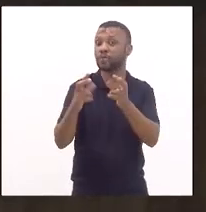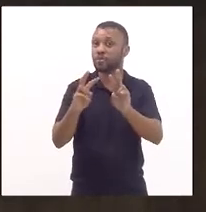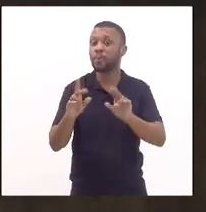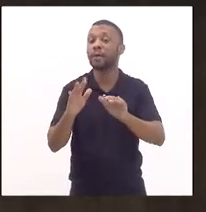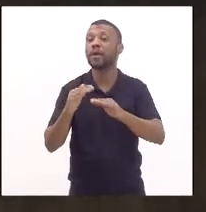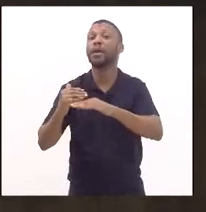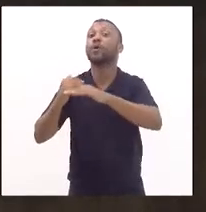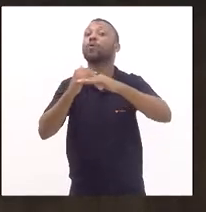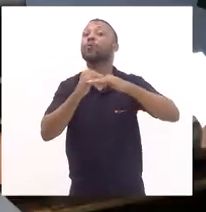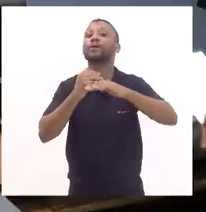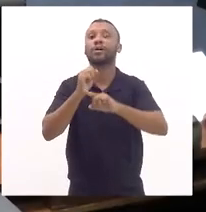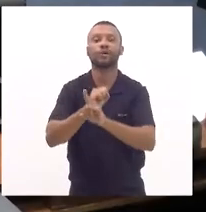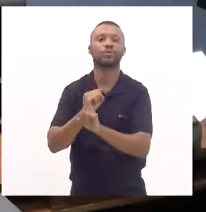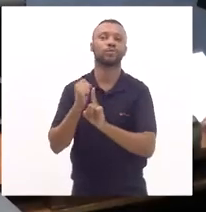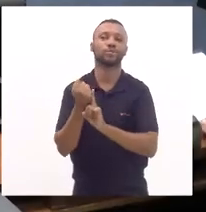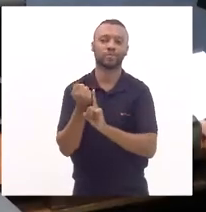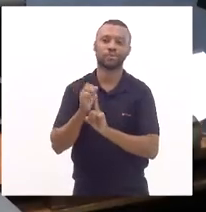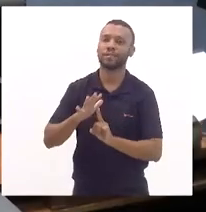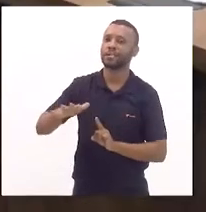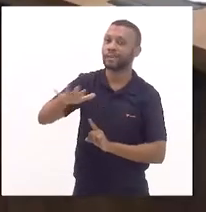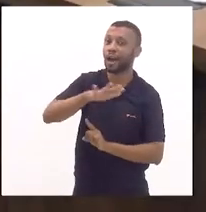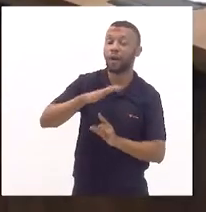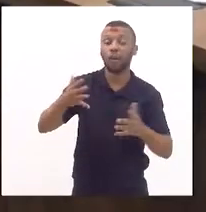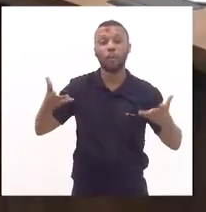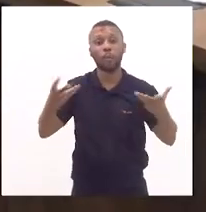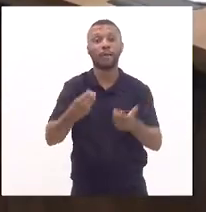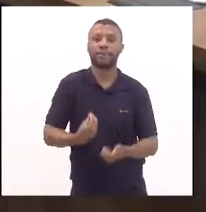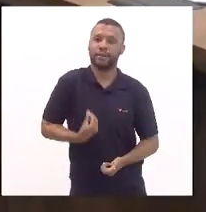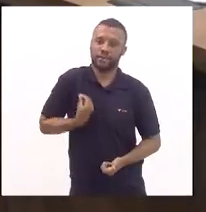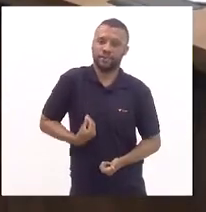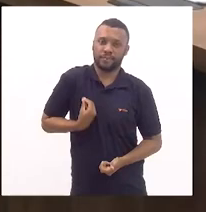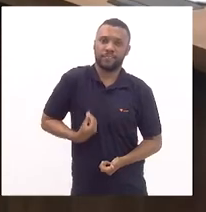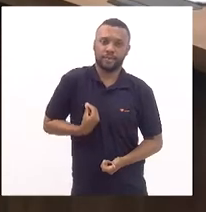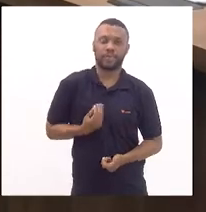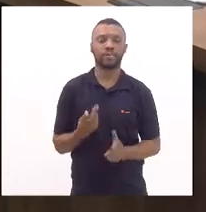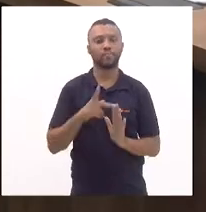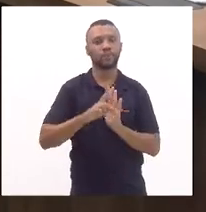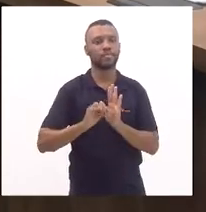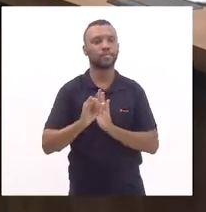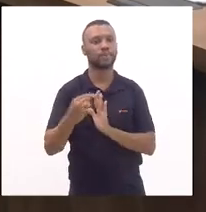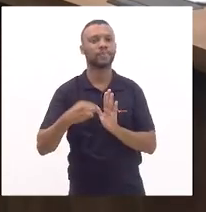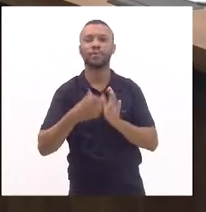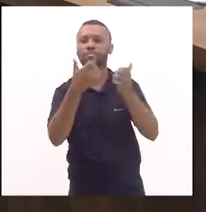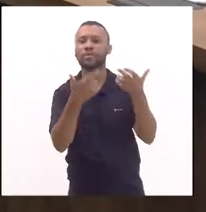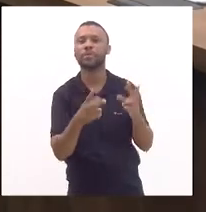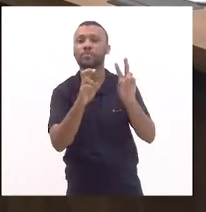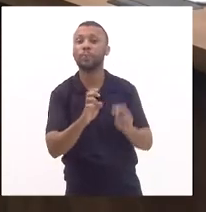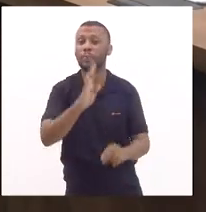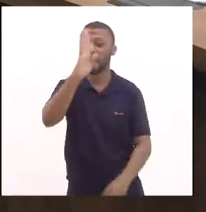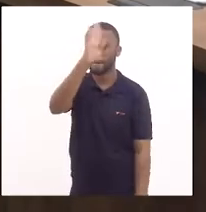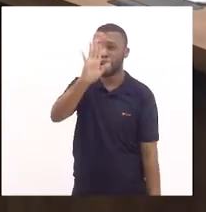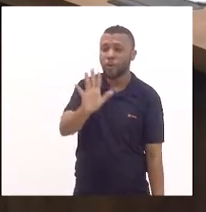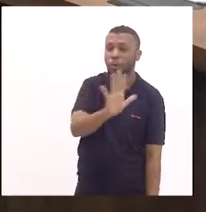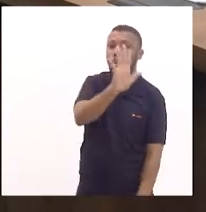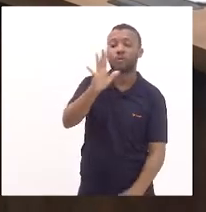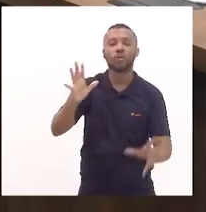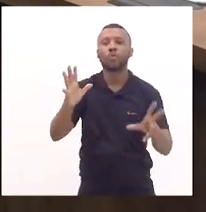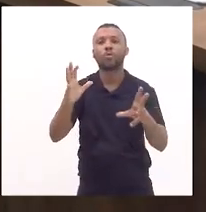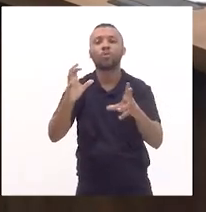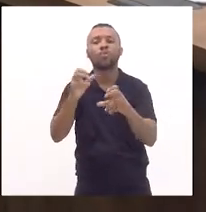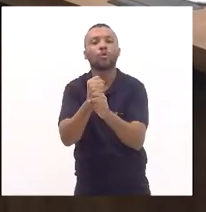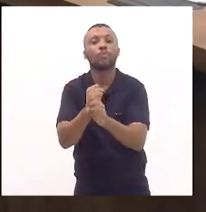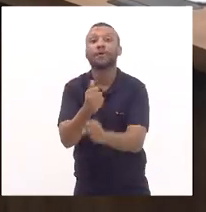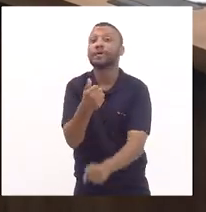social, esse projeto está falando em qualidade de vida, esse projeto está falando num país de 14 milhões